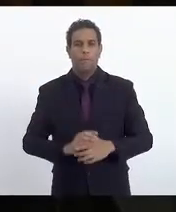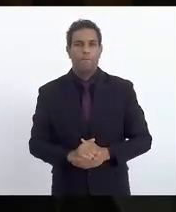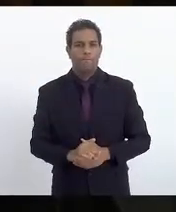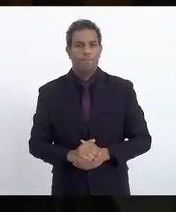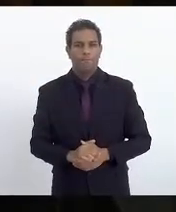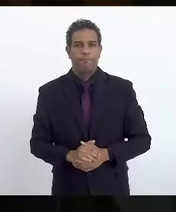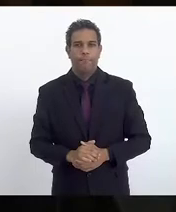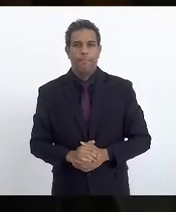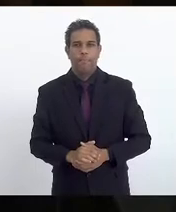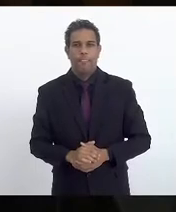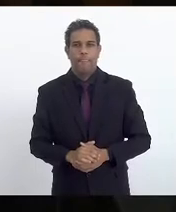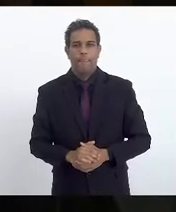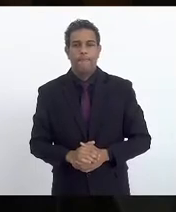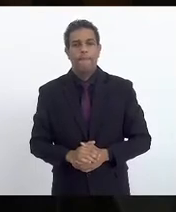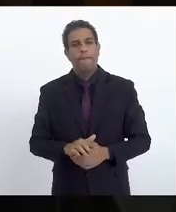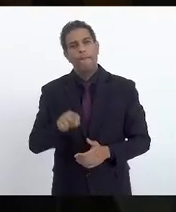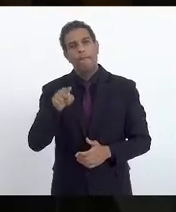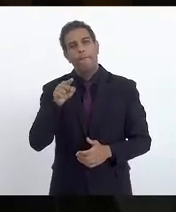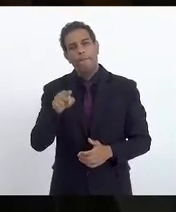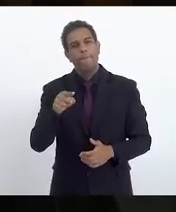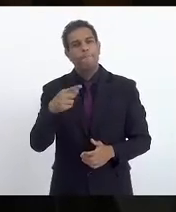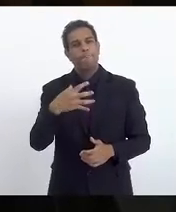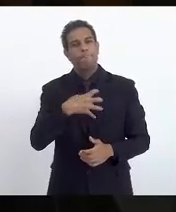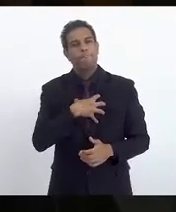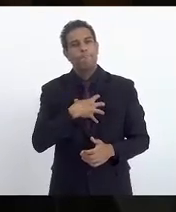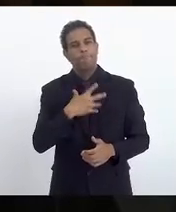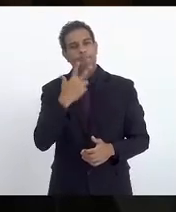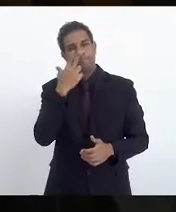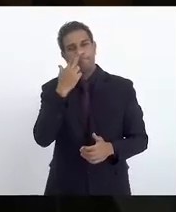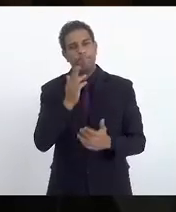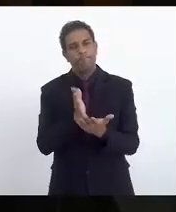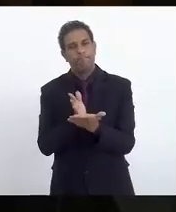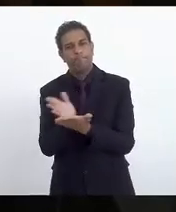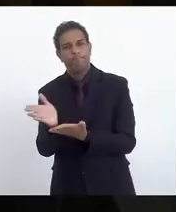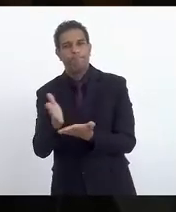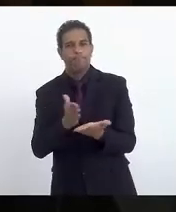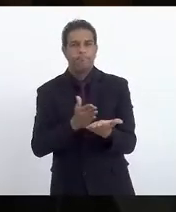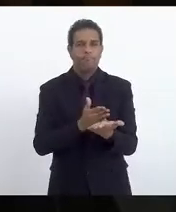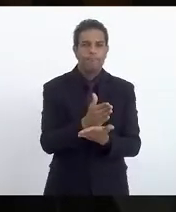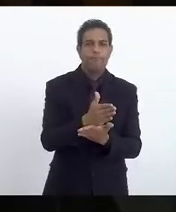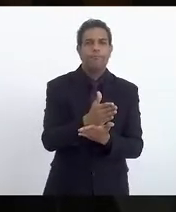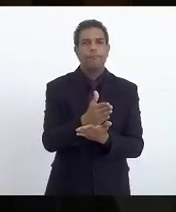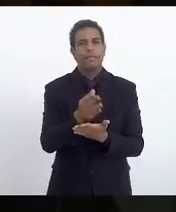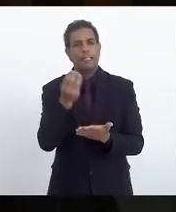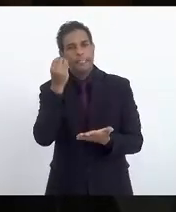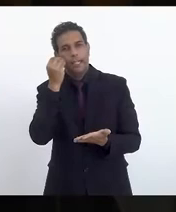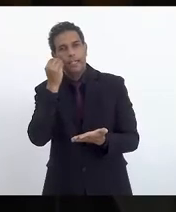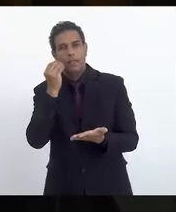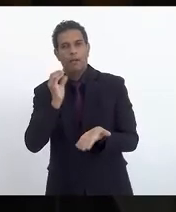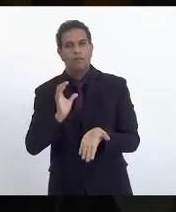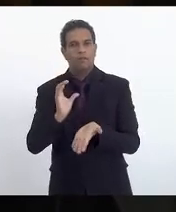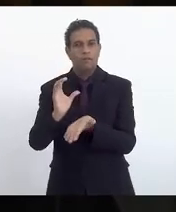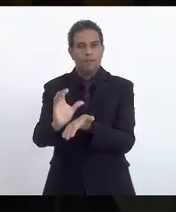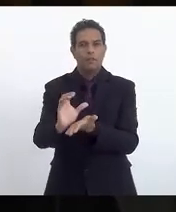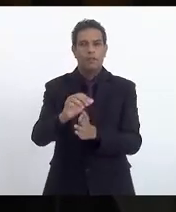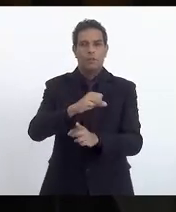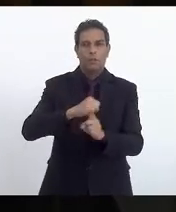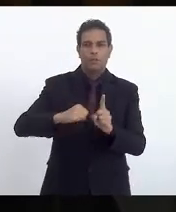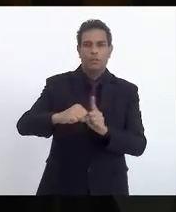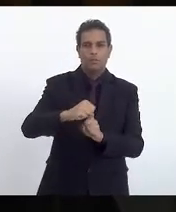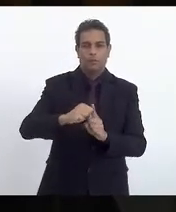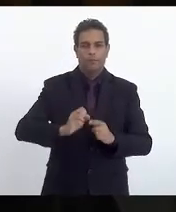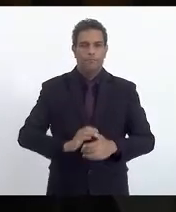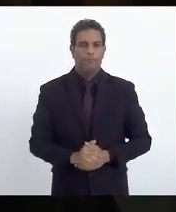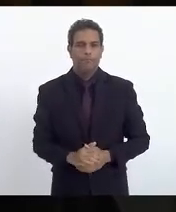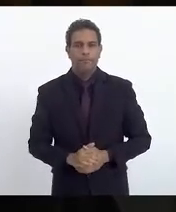e no sentido que quer furar o teto para ter investimento social